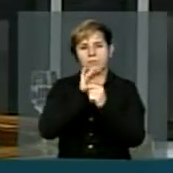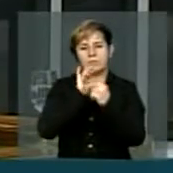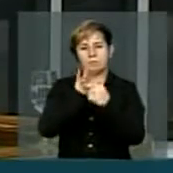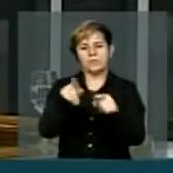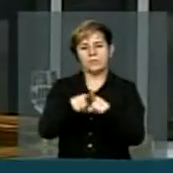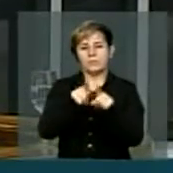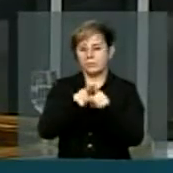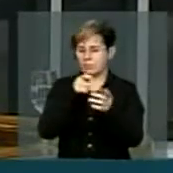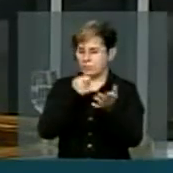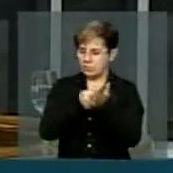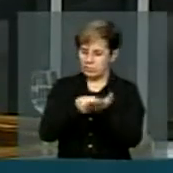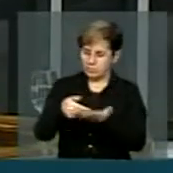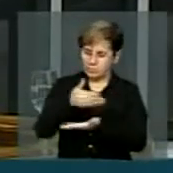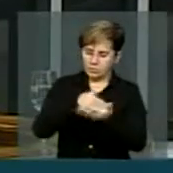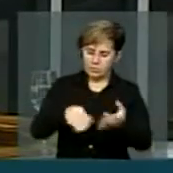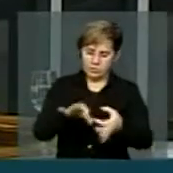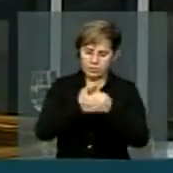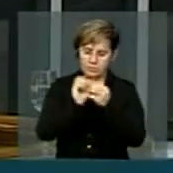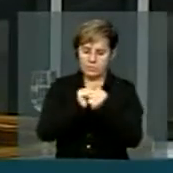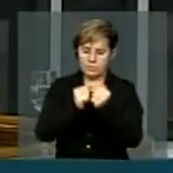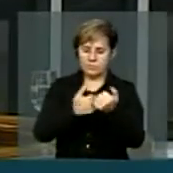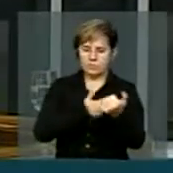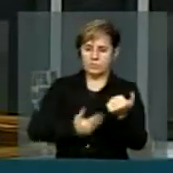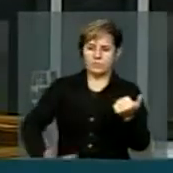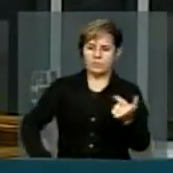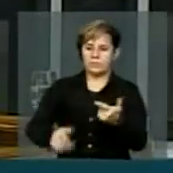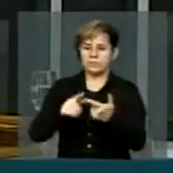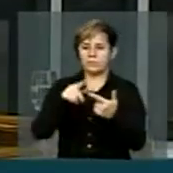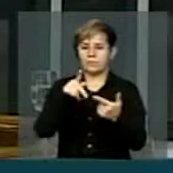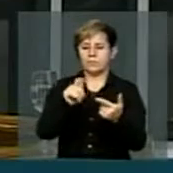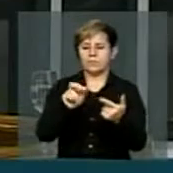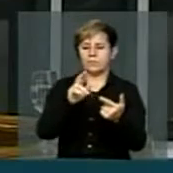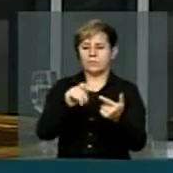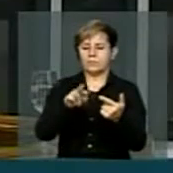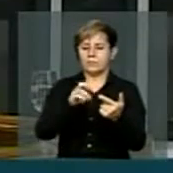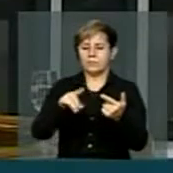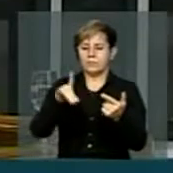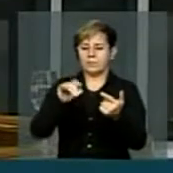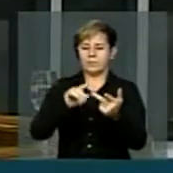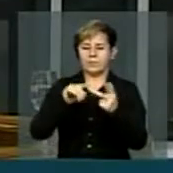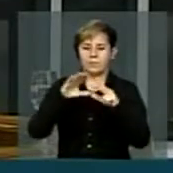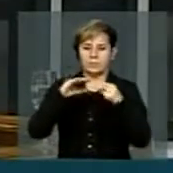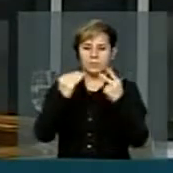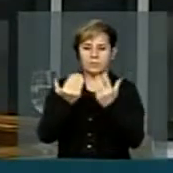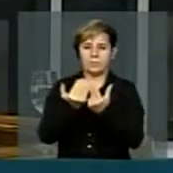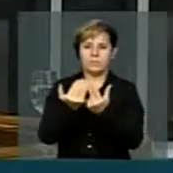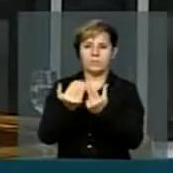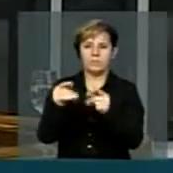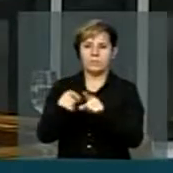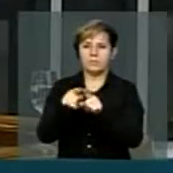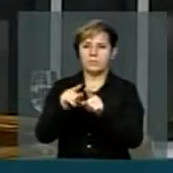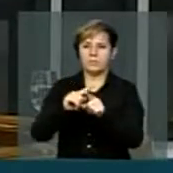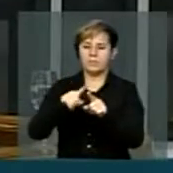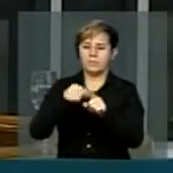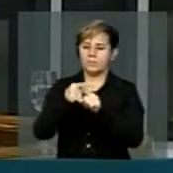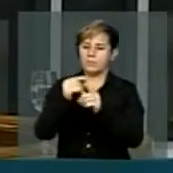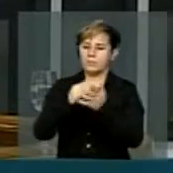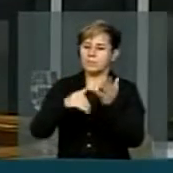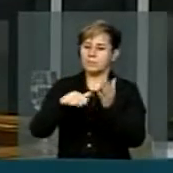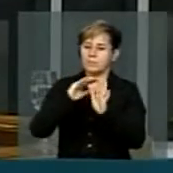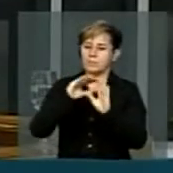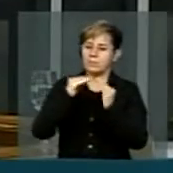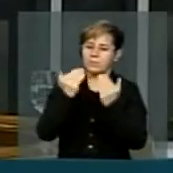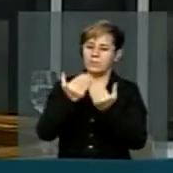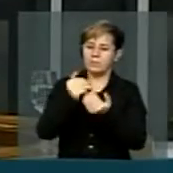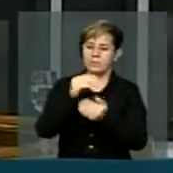comprometer governos, parlamentos, comunidades e toda a sociedade civil. Definiu